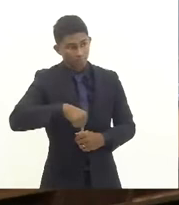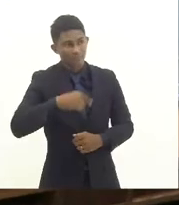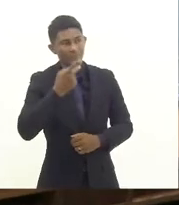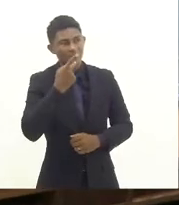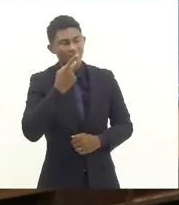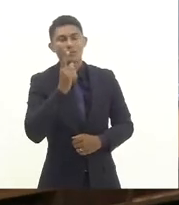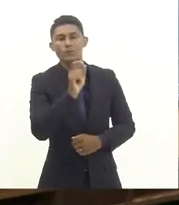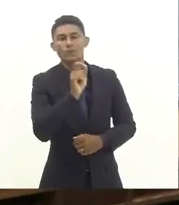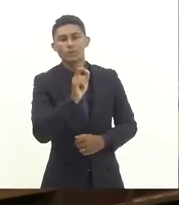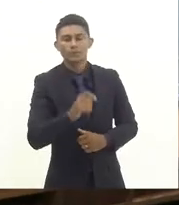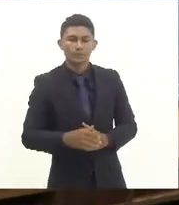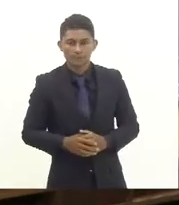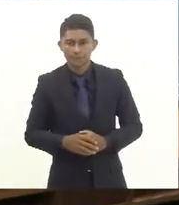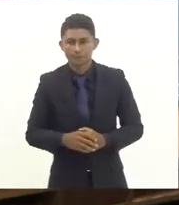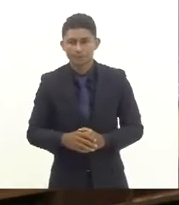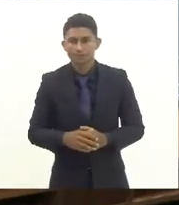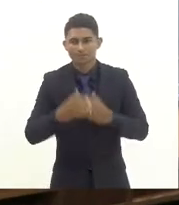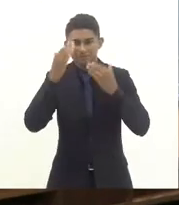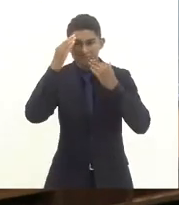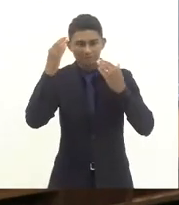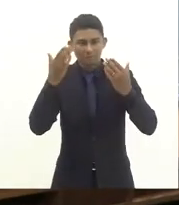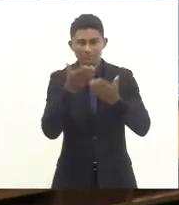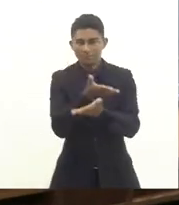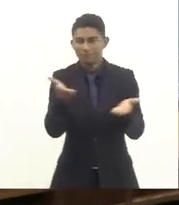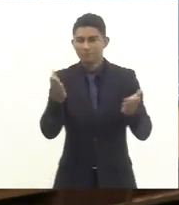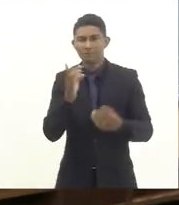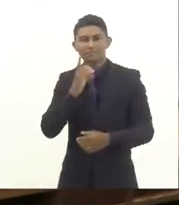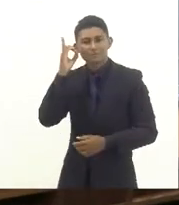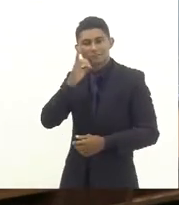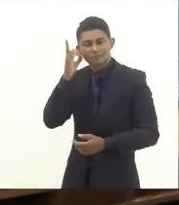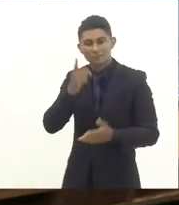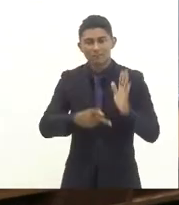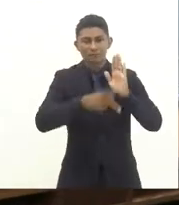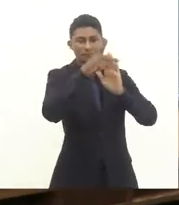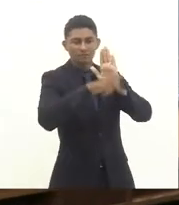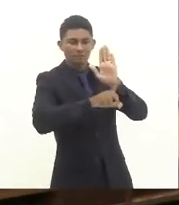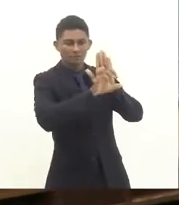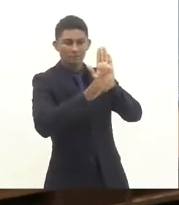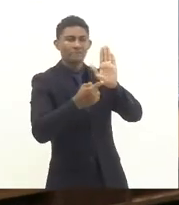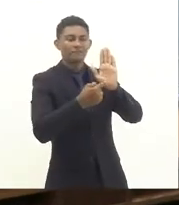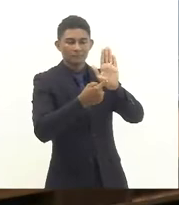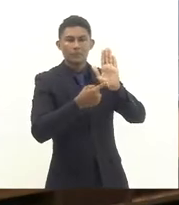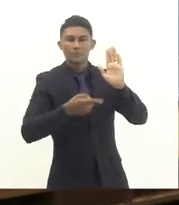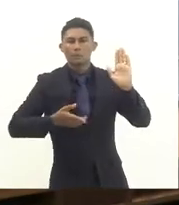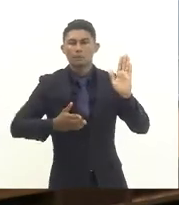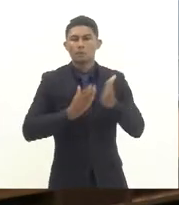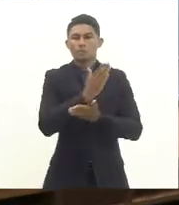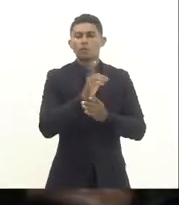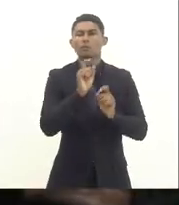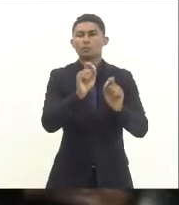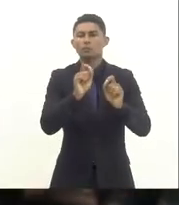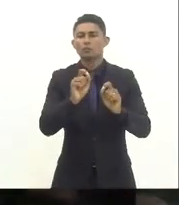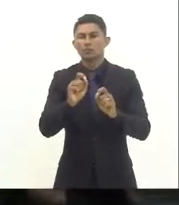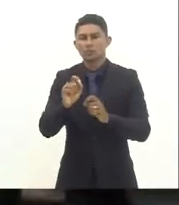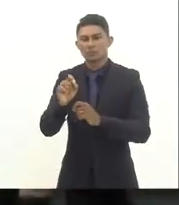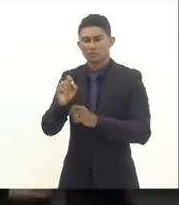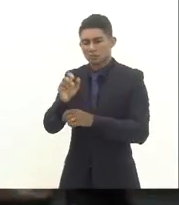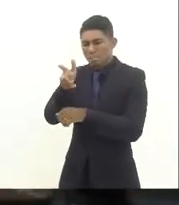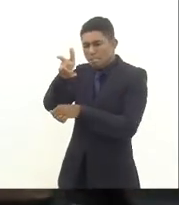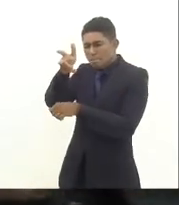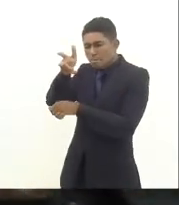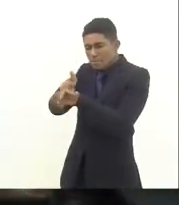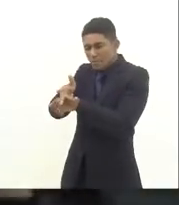fala agradecendo aos deputados que aprovaram o nosso projeto de lei que proíbe a instalação de radares